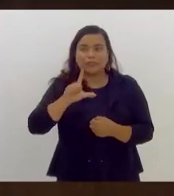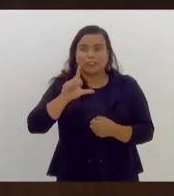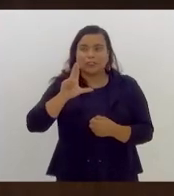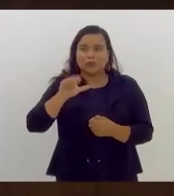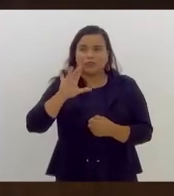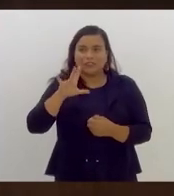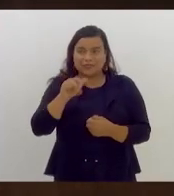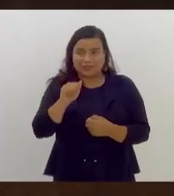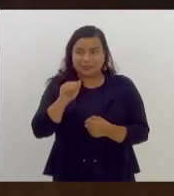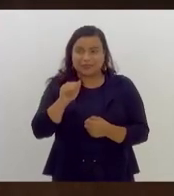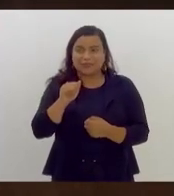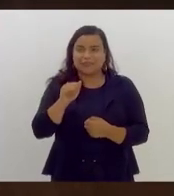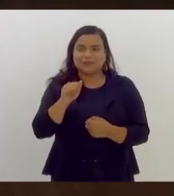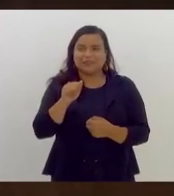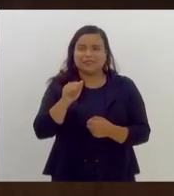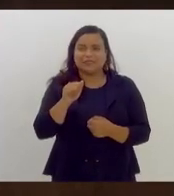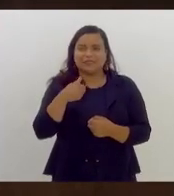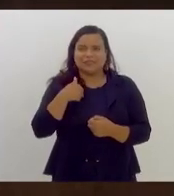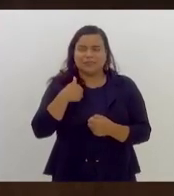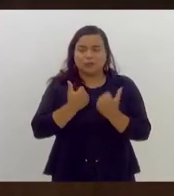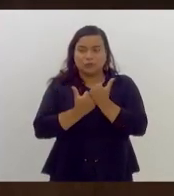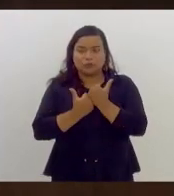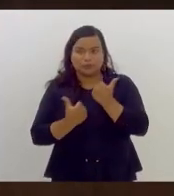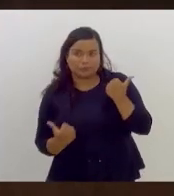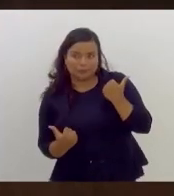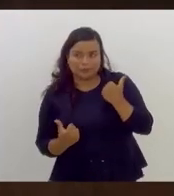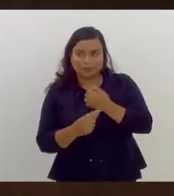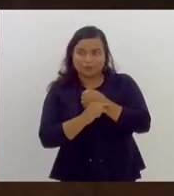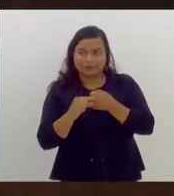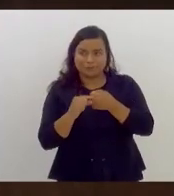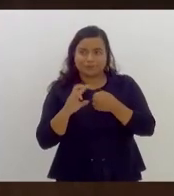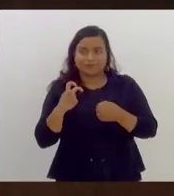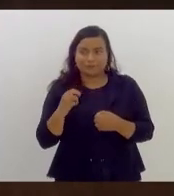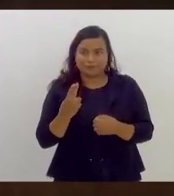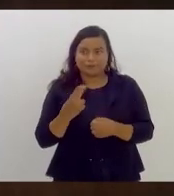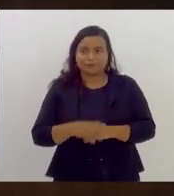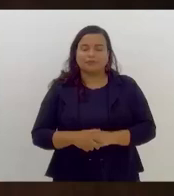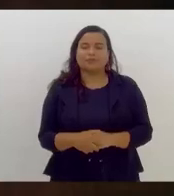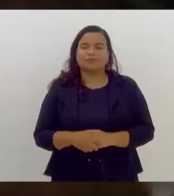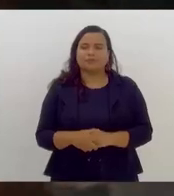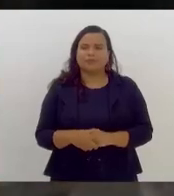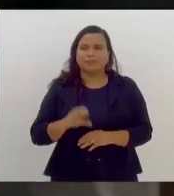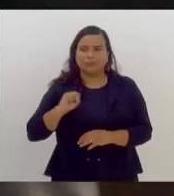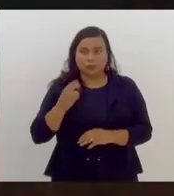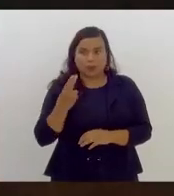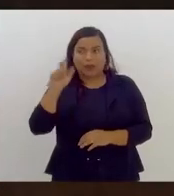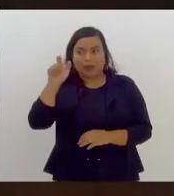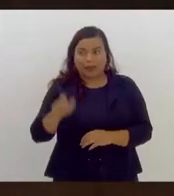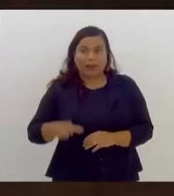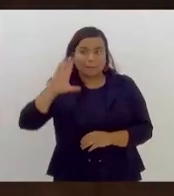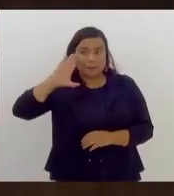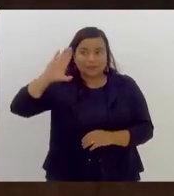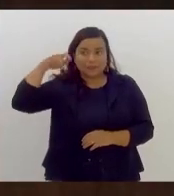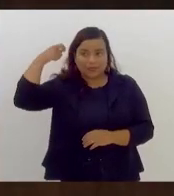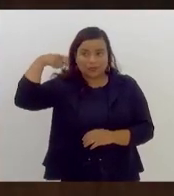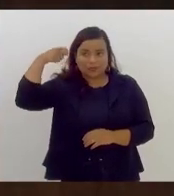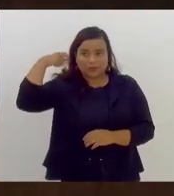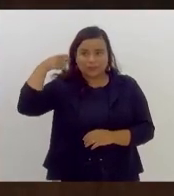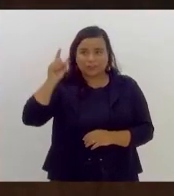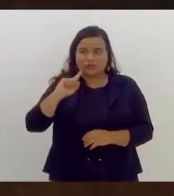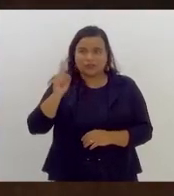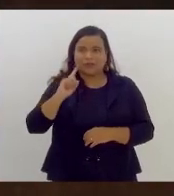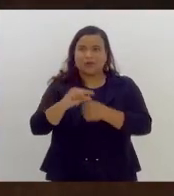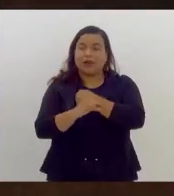Lucinha, que eu sou autor coadjuvante. Ela é atriz principal, ou desculpa, autora